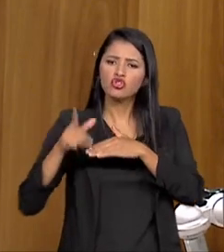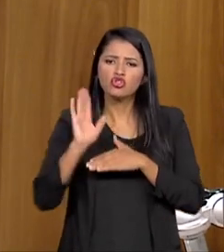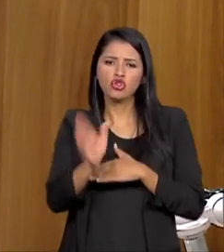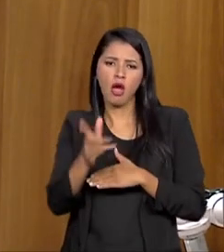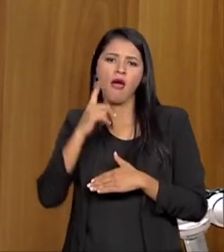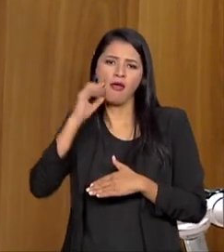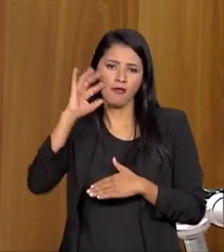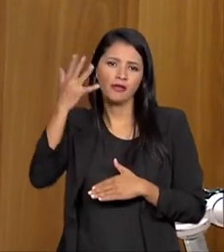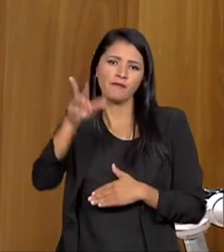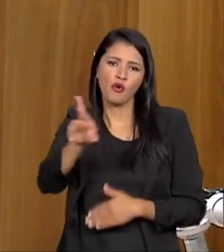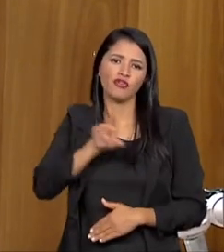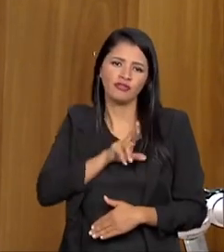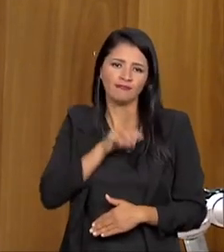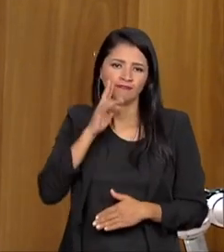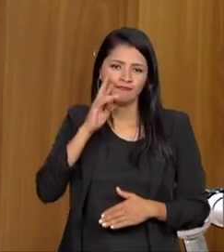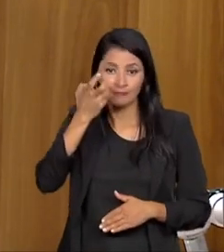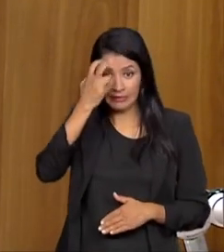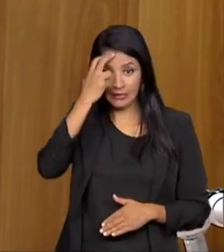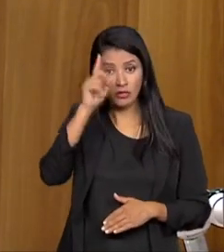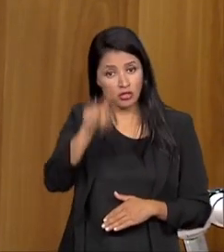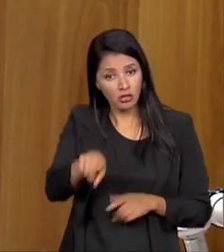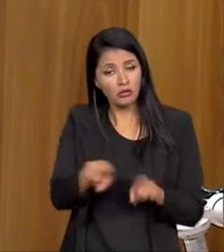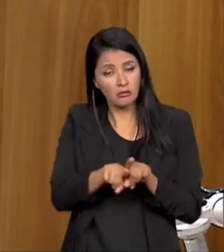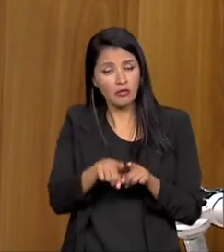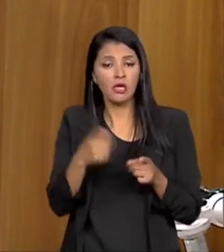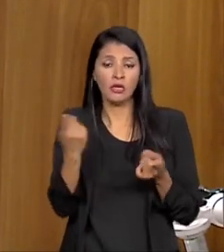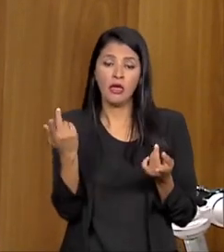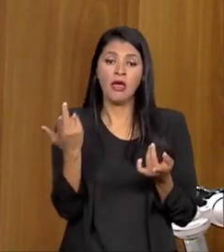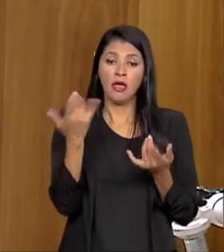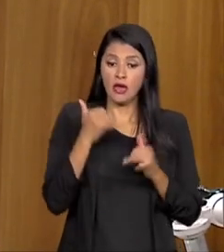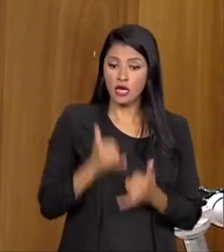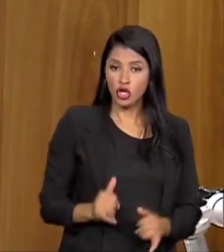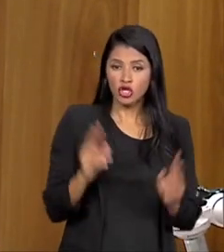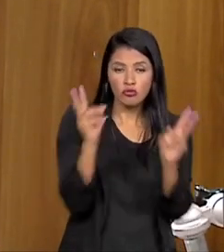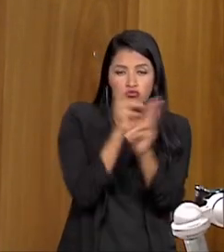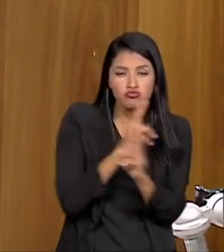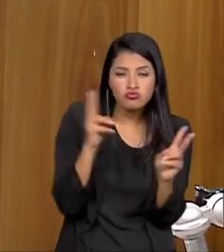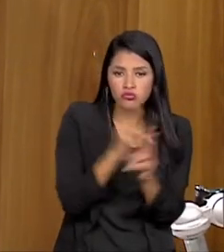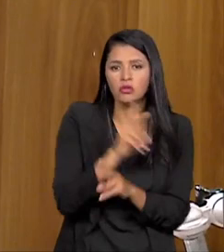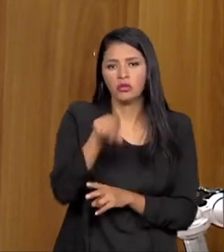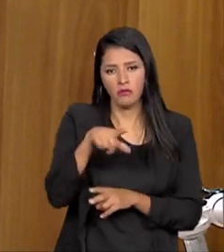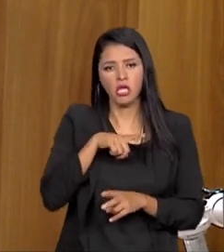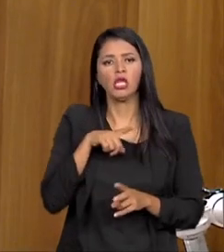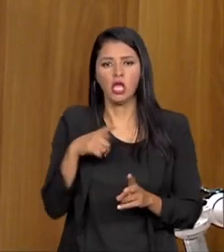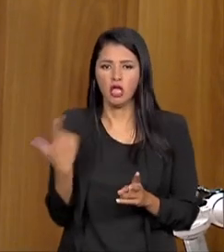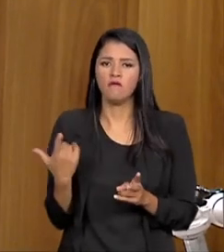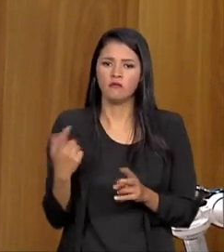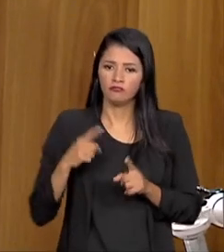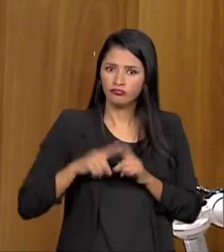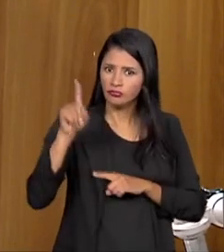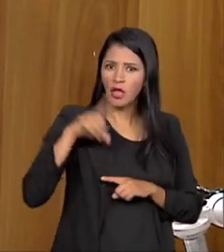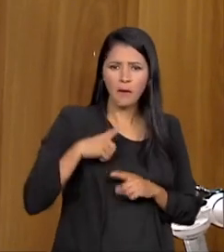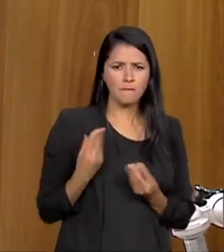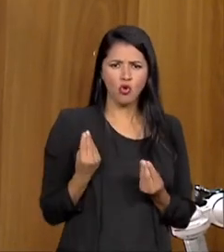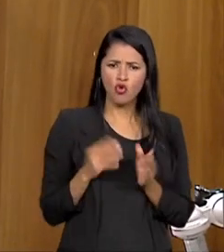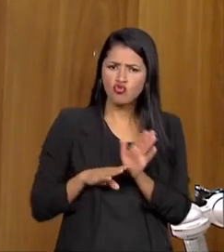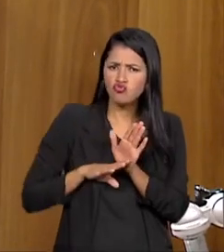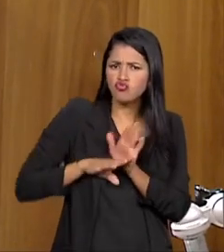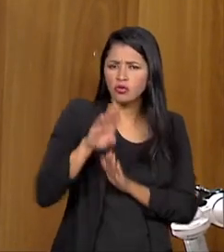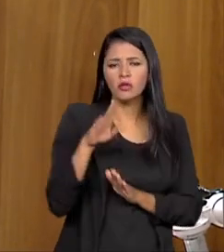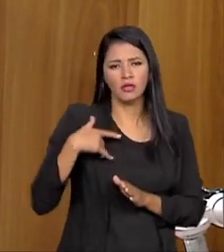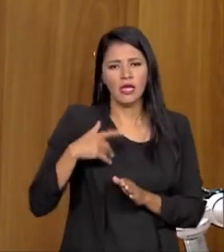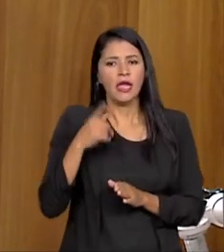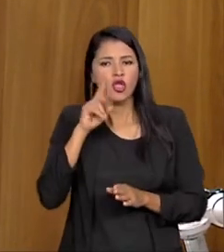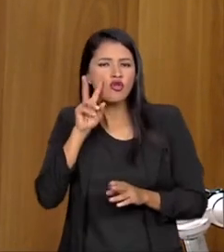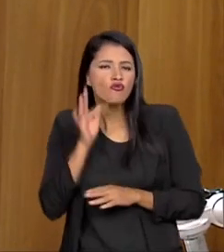e energias eólica também nós tivemos recorde de instalação nos últimos anos e olhar para o futuro o hidrogênio